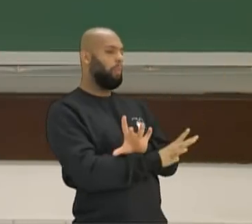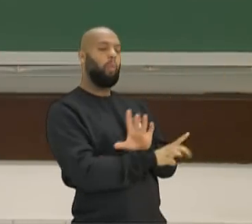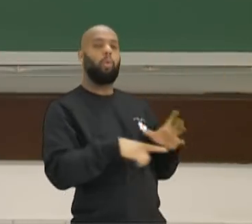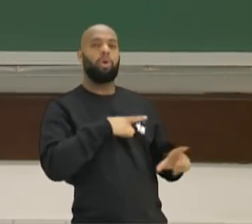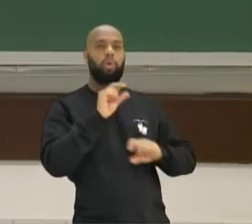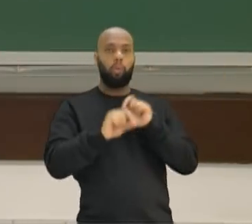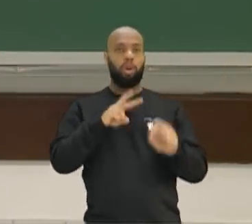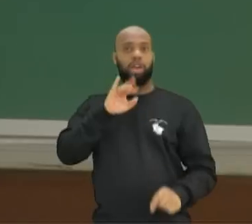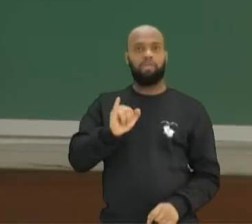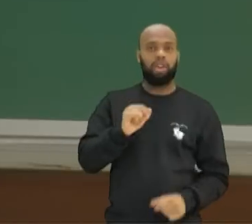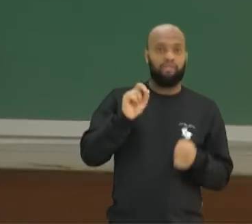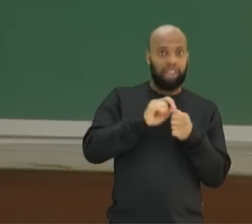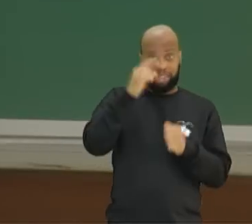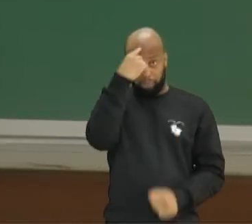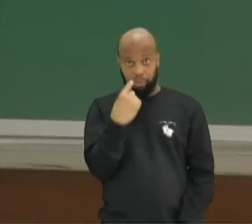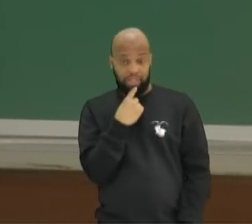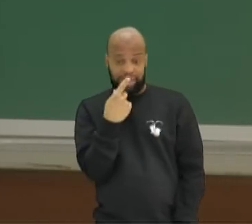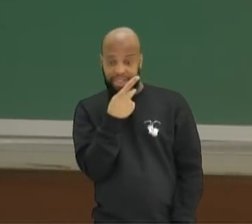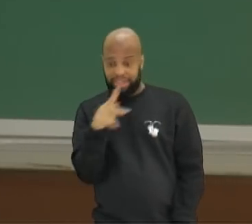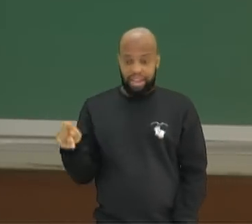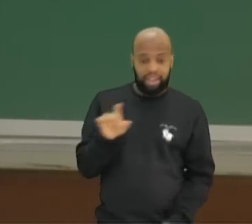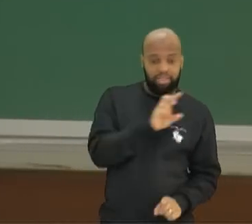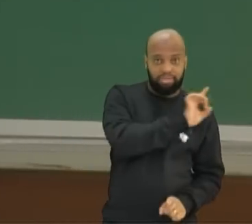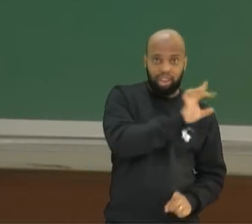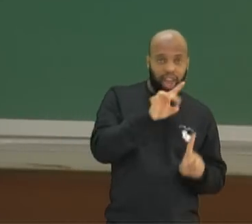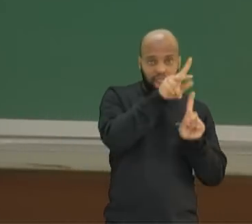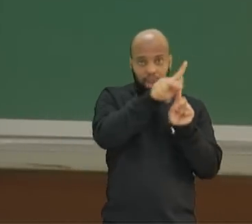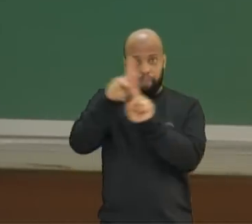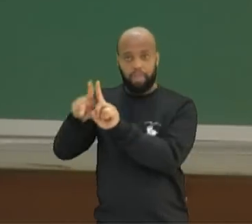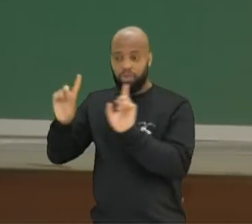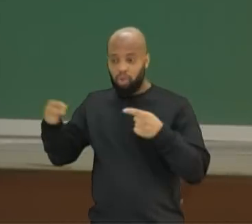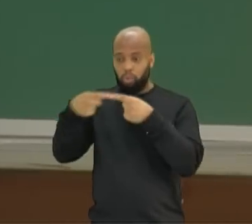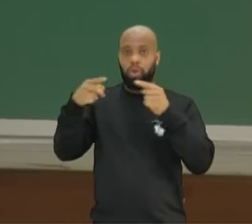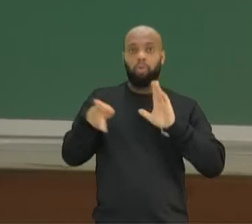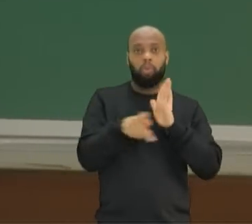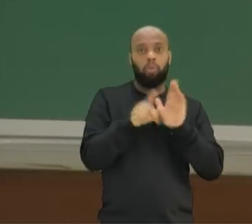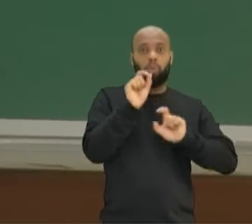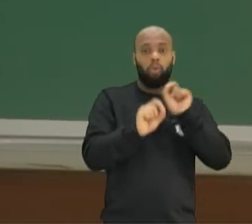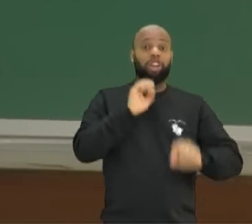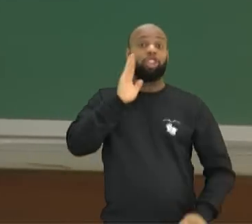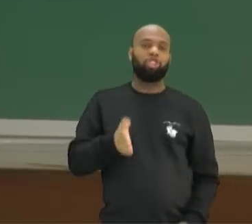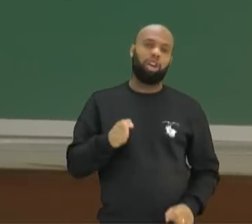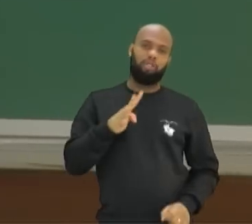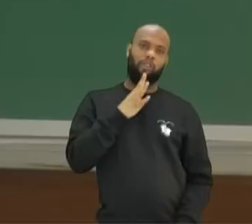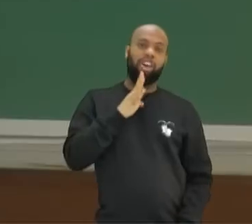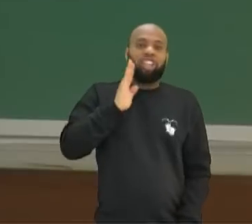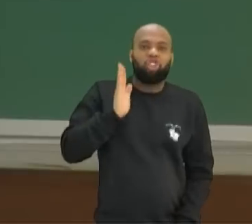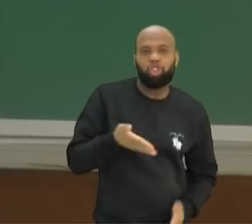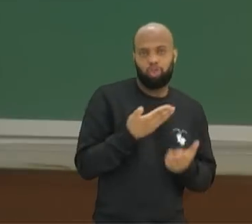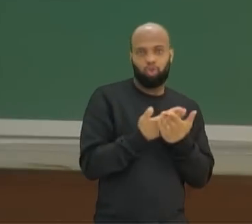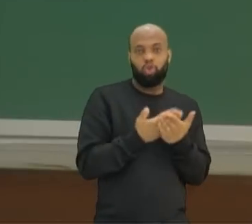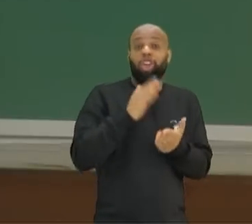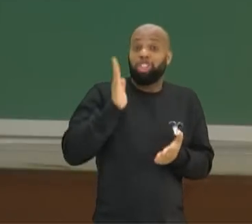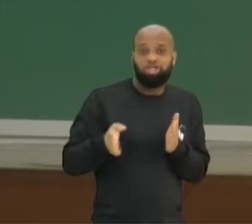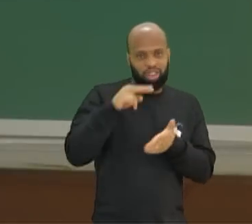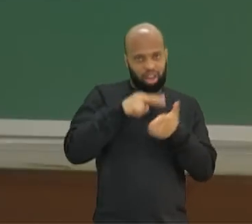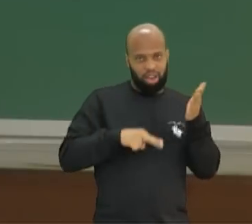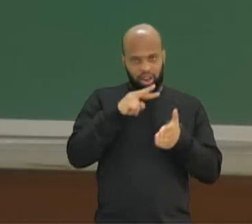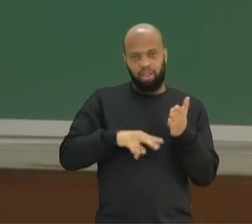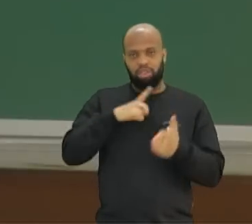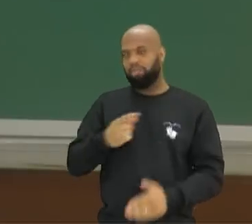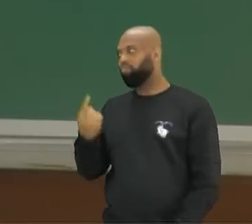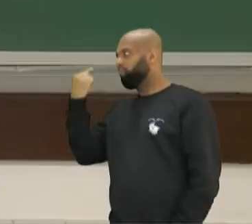essas personalidades das personagens de acordo com aquilo que a gente conhece, de acordo com aquilo que a gente traz